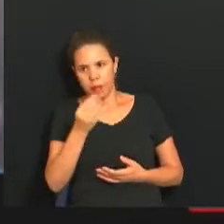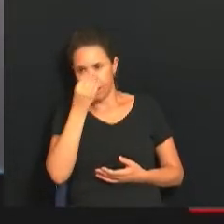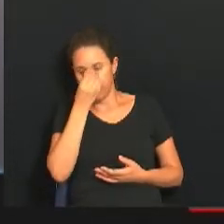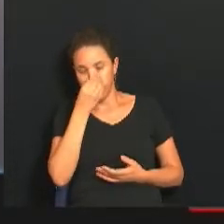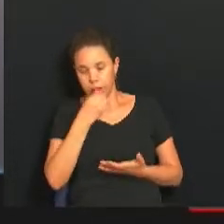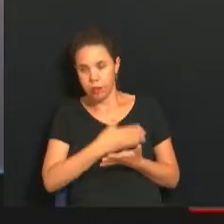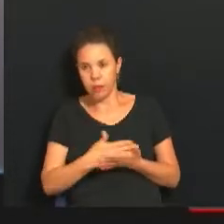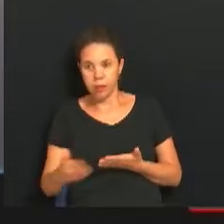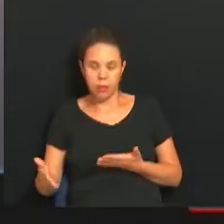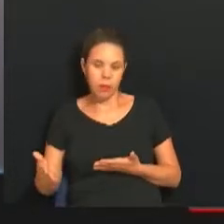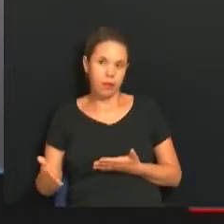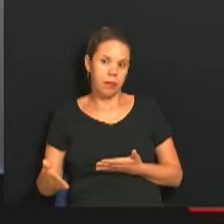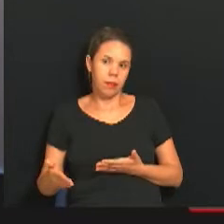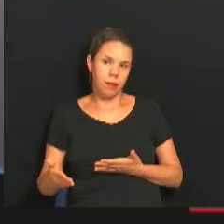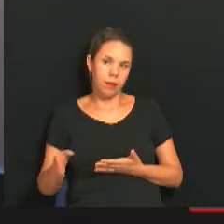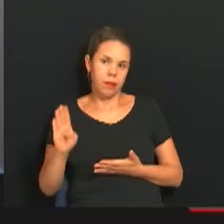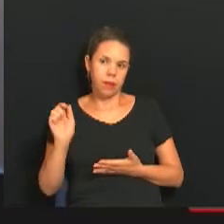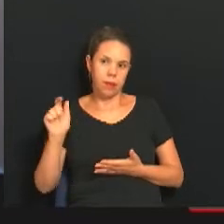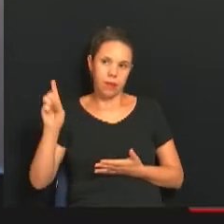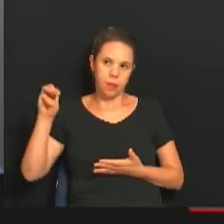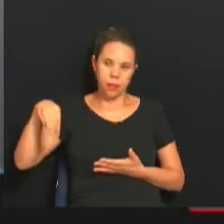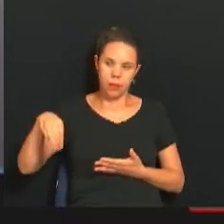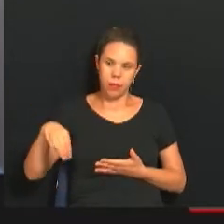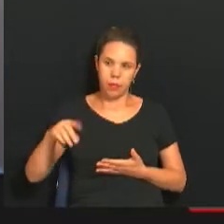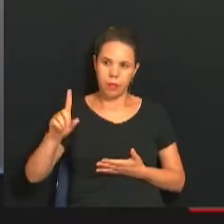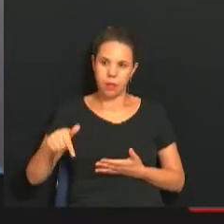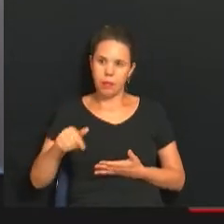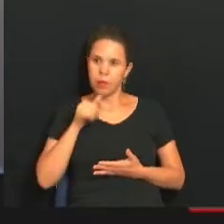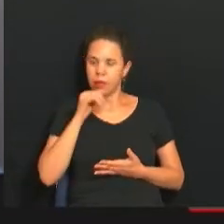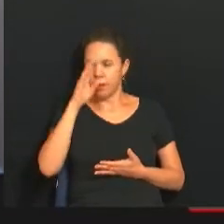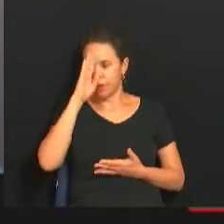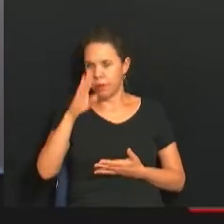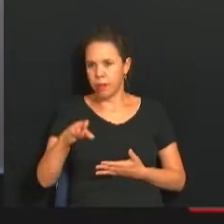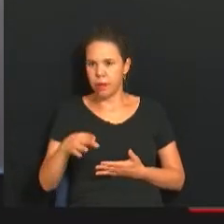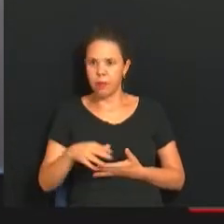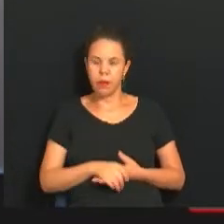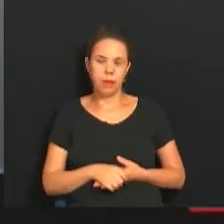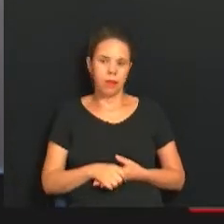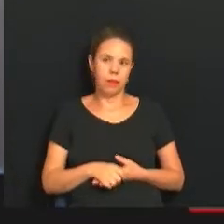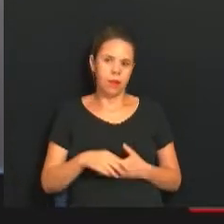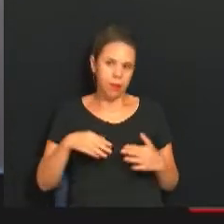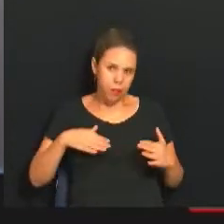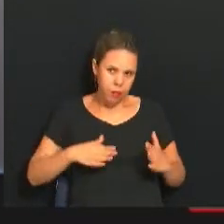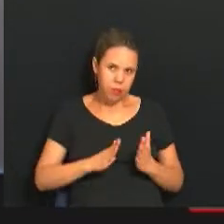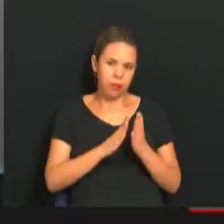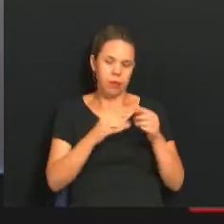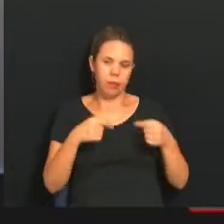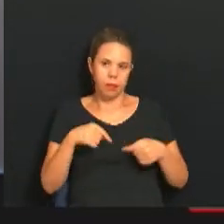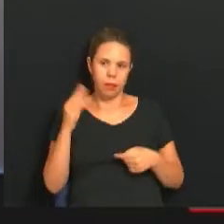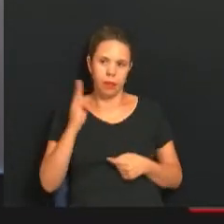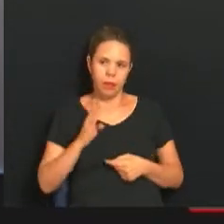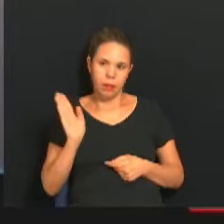começo do governo Biden, inclusive, essa foi uma das principais tensões que nós enfrentamos aqui no Brasil, já que a aliança